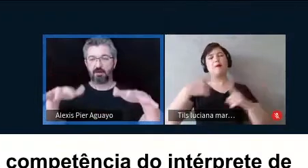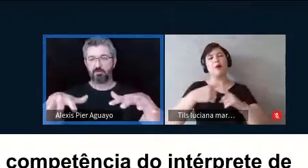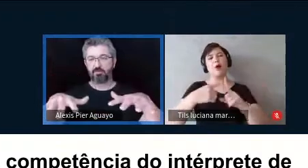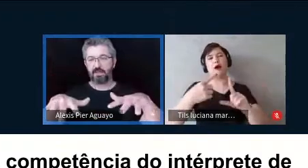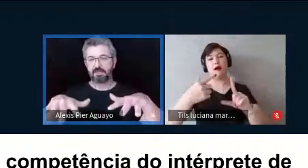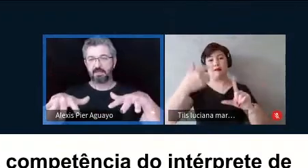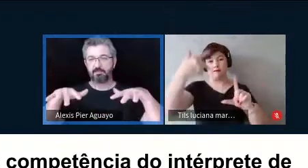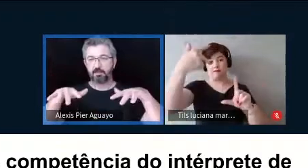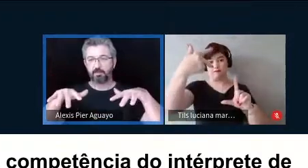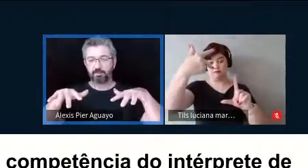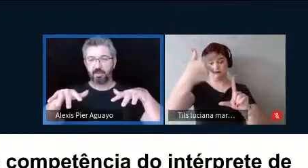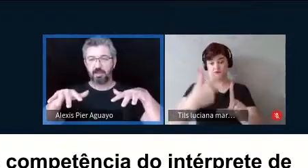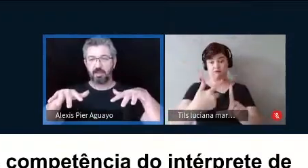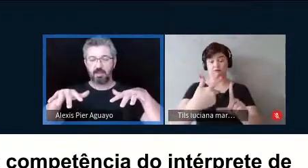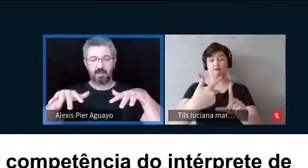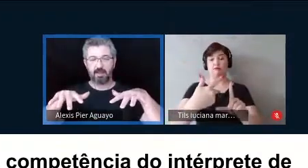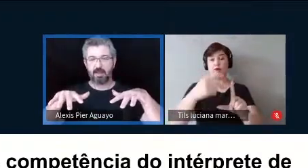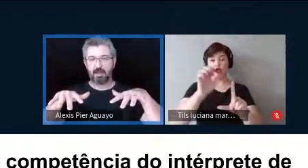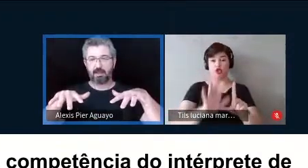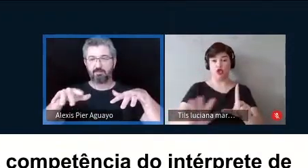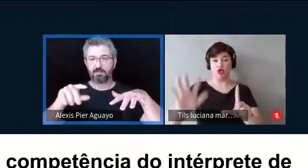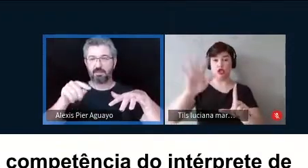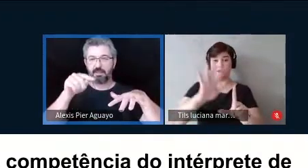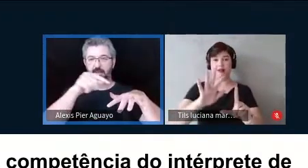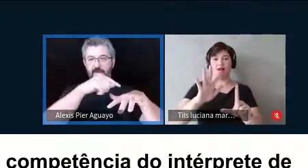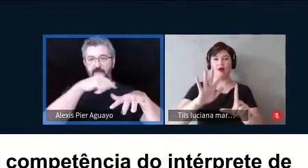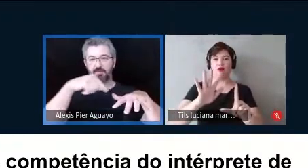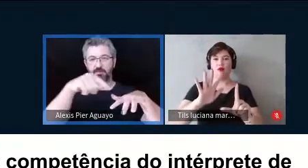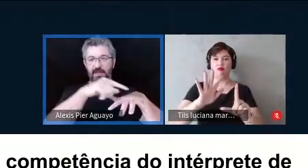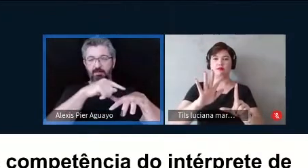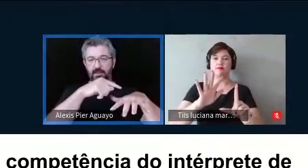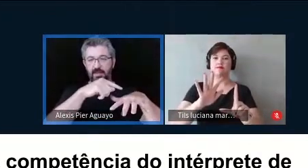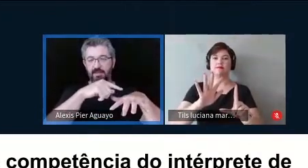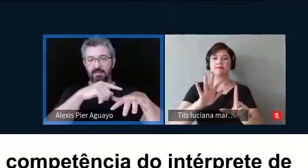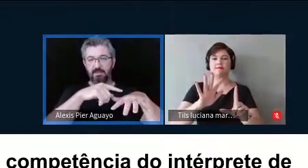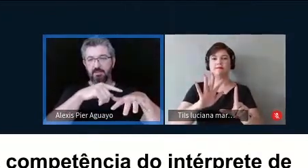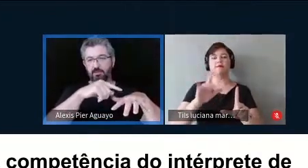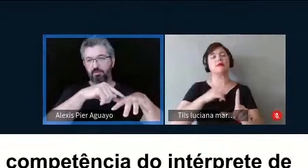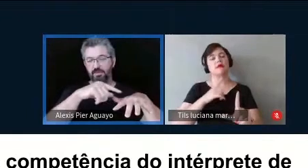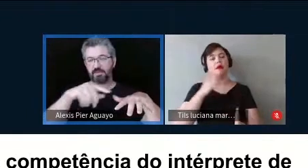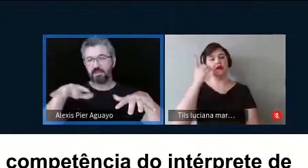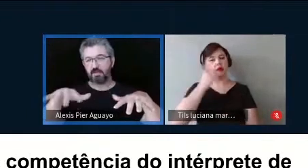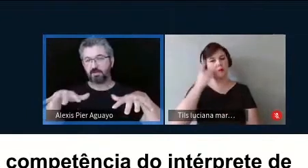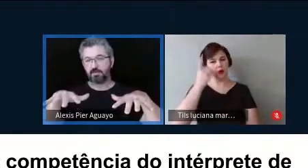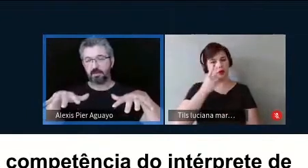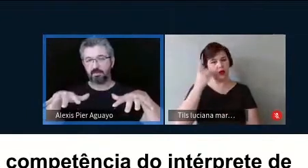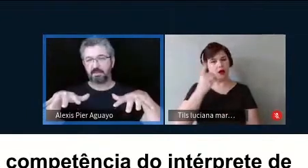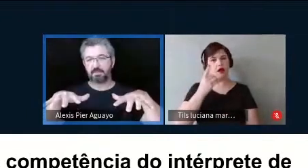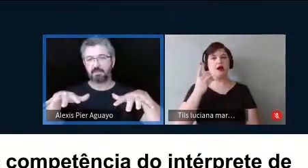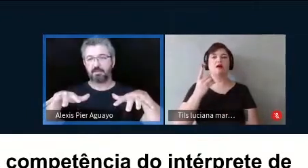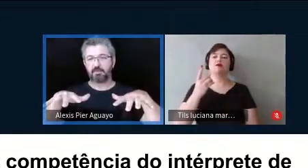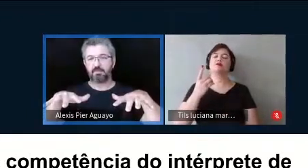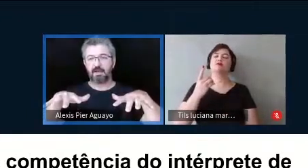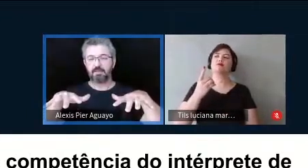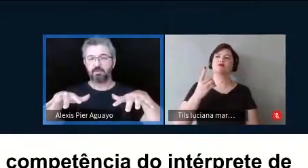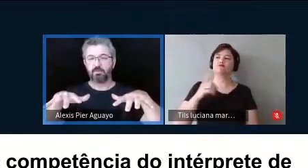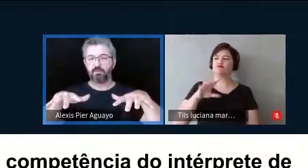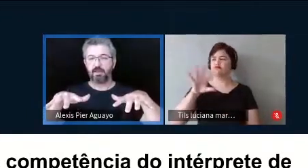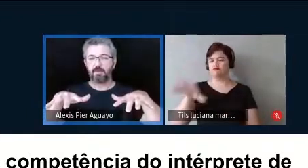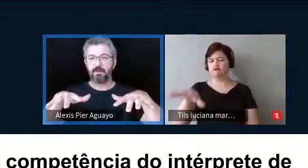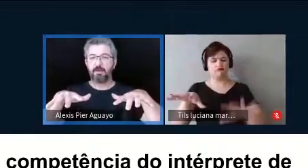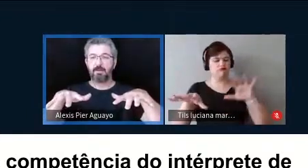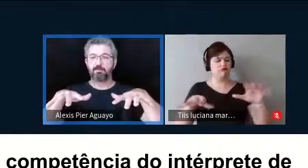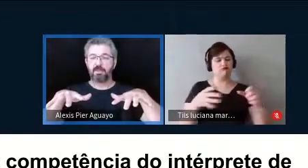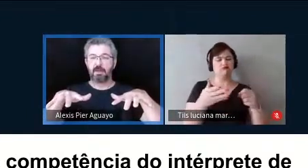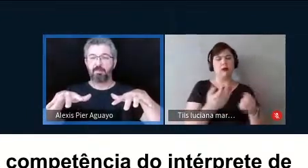plano geral, por exemplo, você tem os parlamentares que são de oposição, os parlamentares que são de base